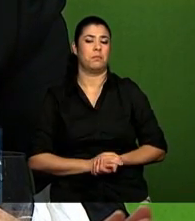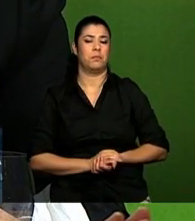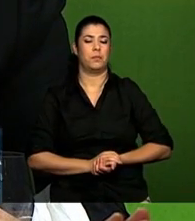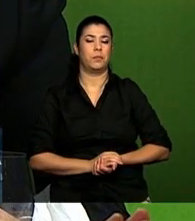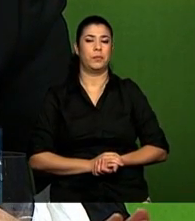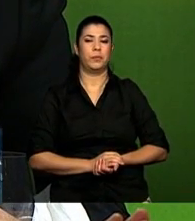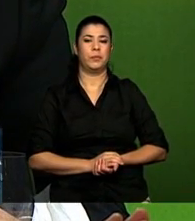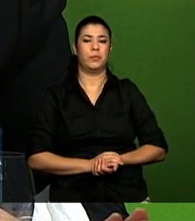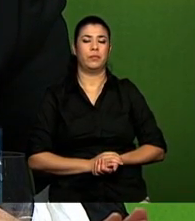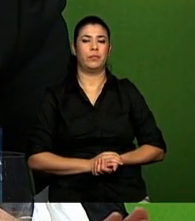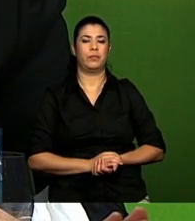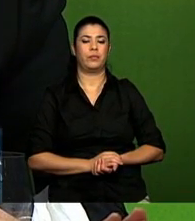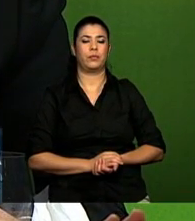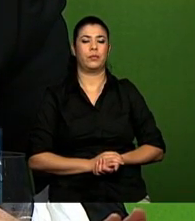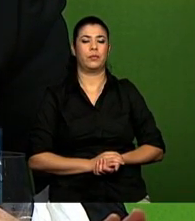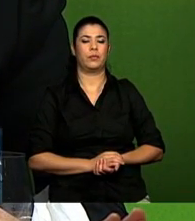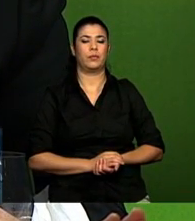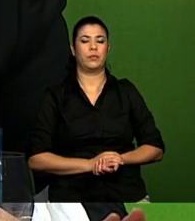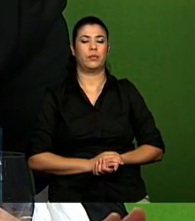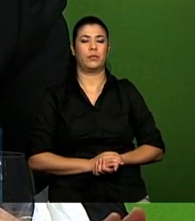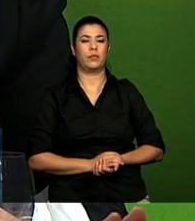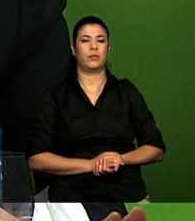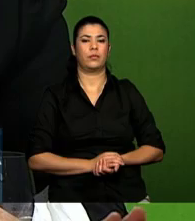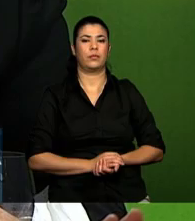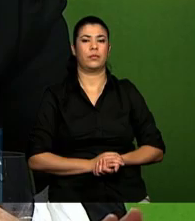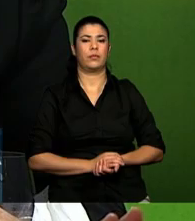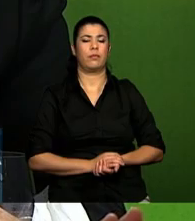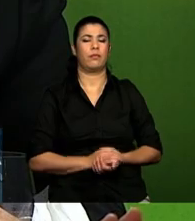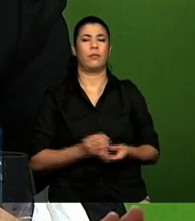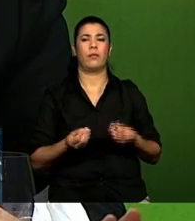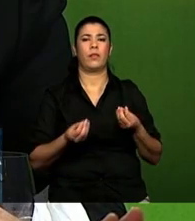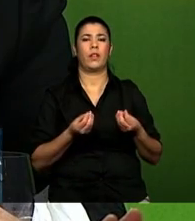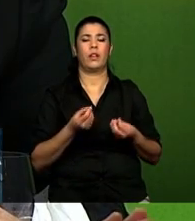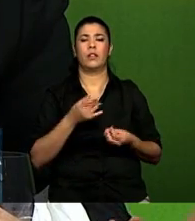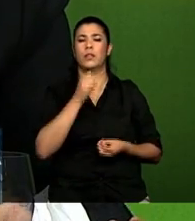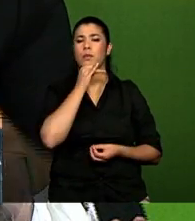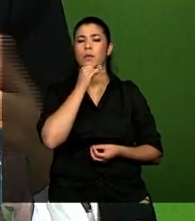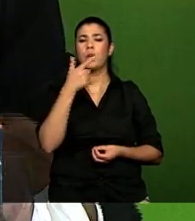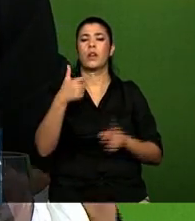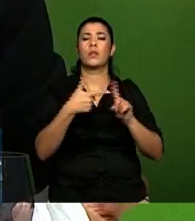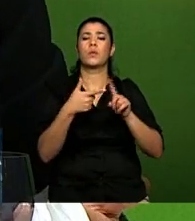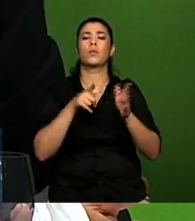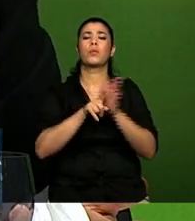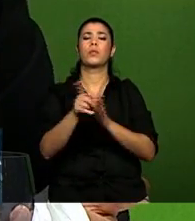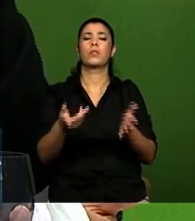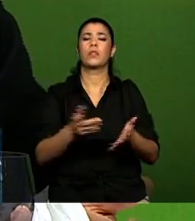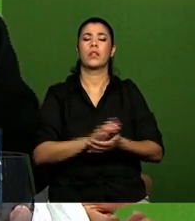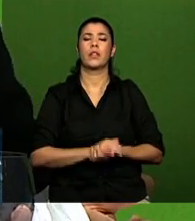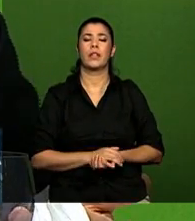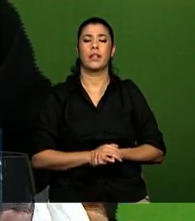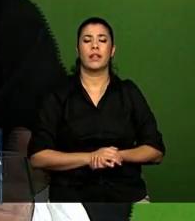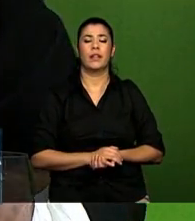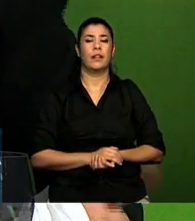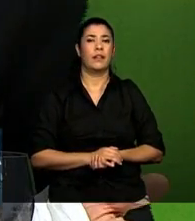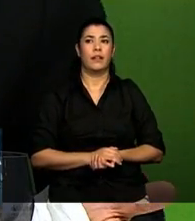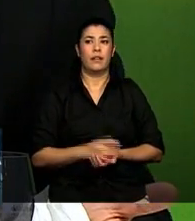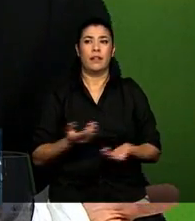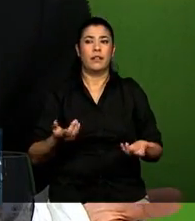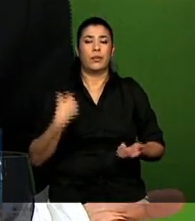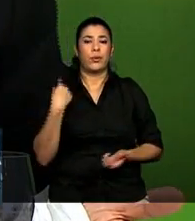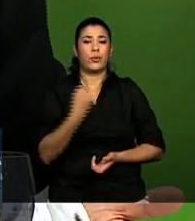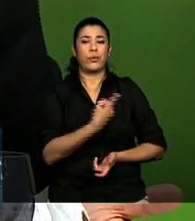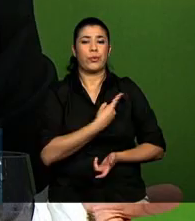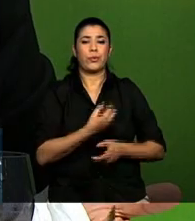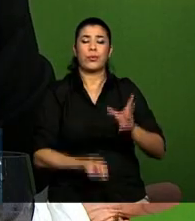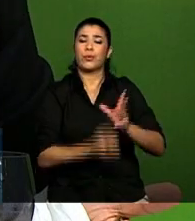parte senos possíveis à esquerda da minha pergunta gente nós estamos desculpa nós estamos implementando